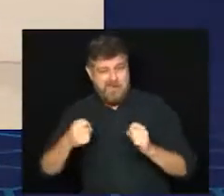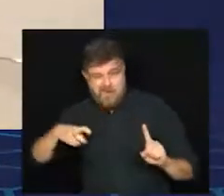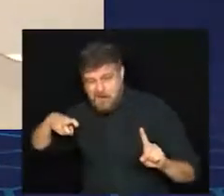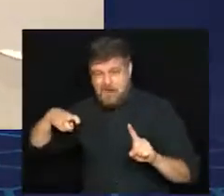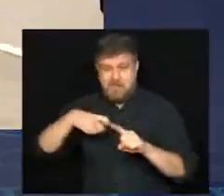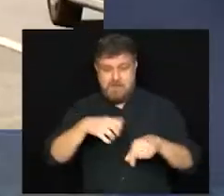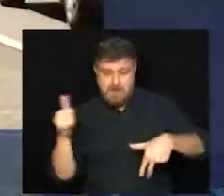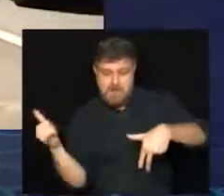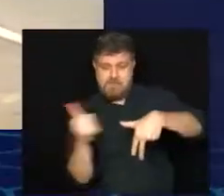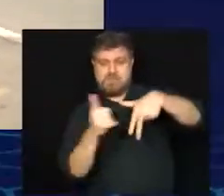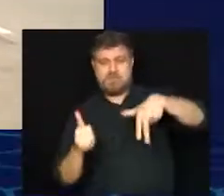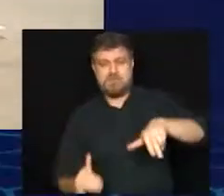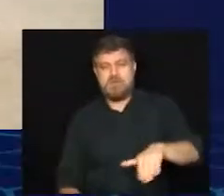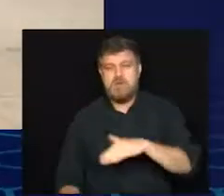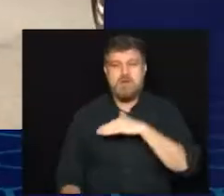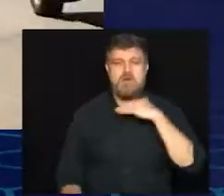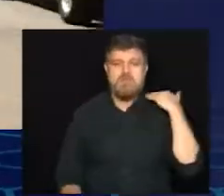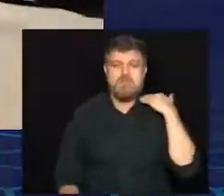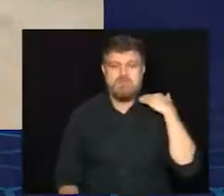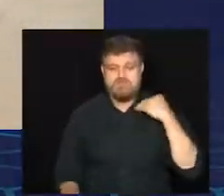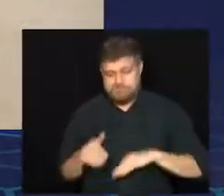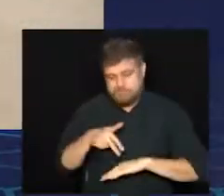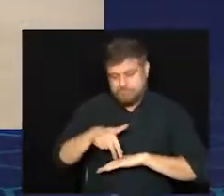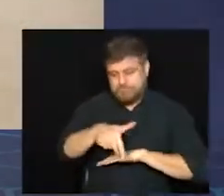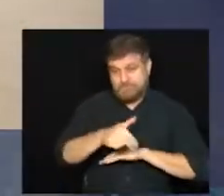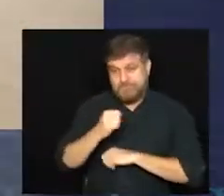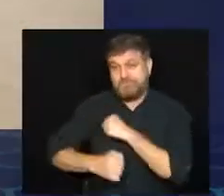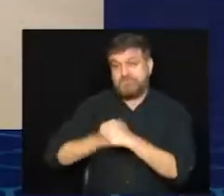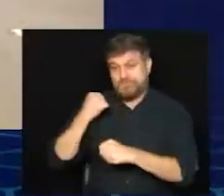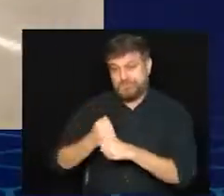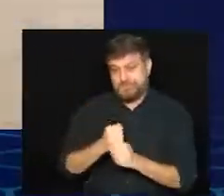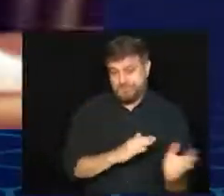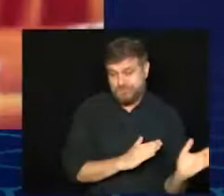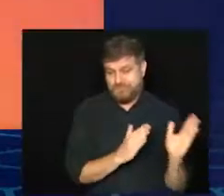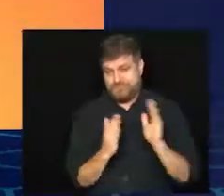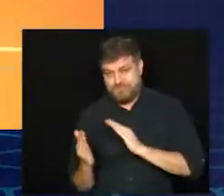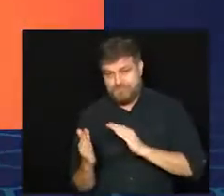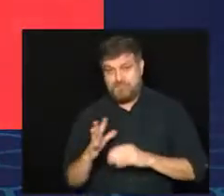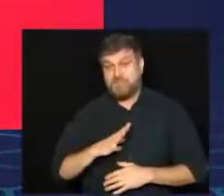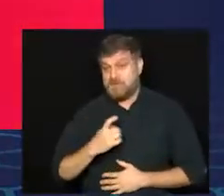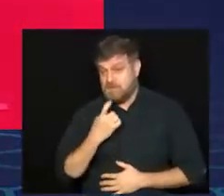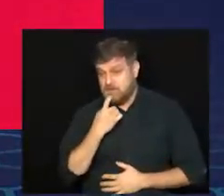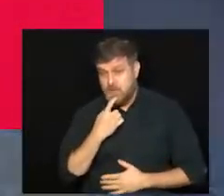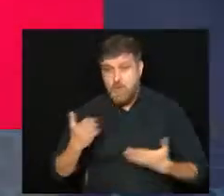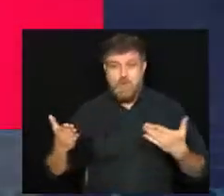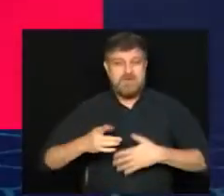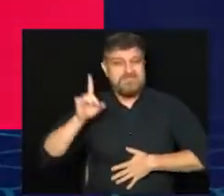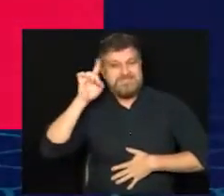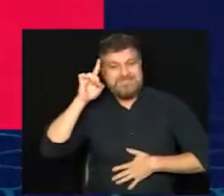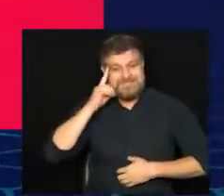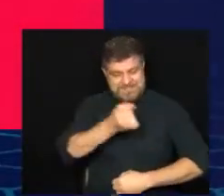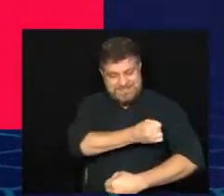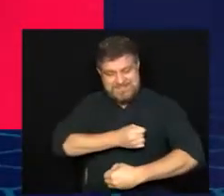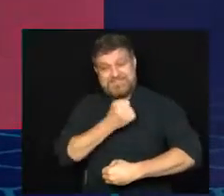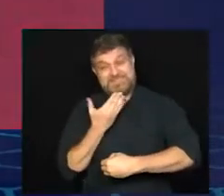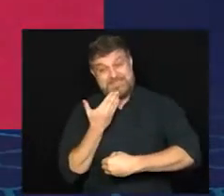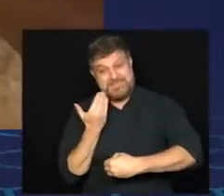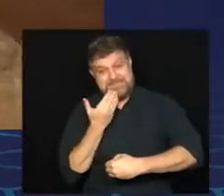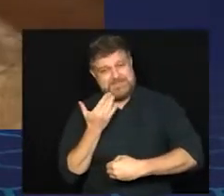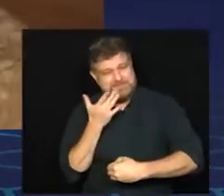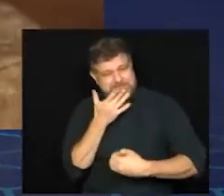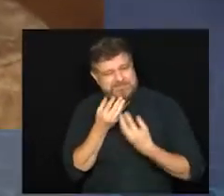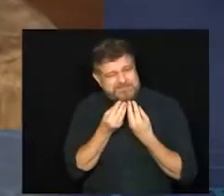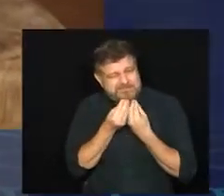vítimas fatais com pedestres no último ano em Campinas. E hoje é dia de culinária no Câmara